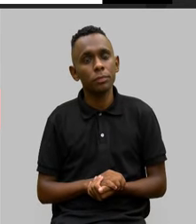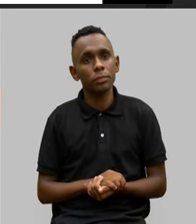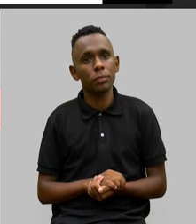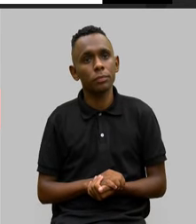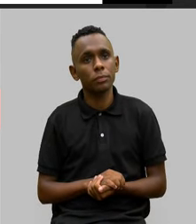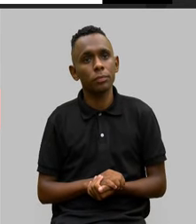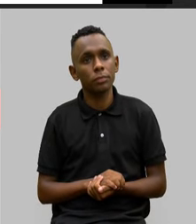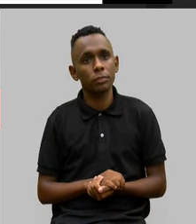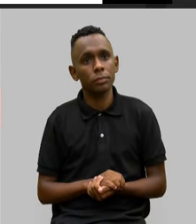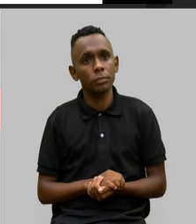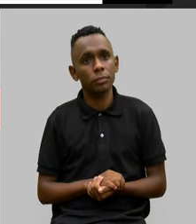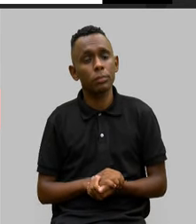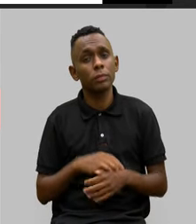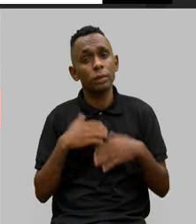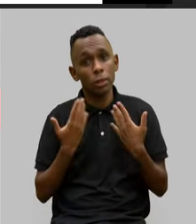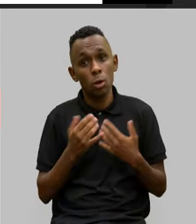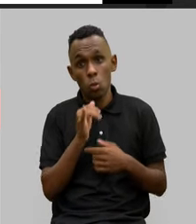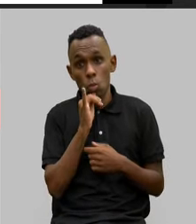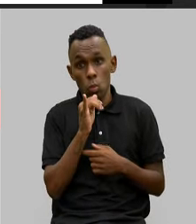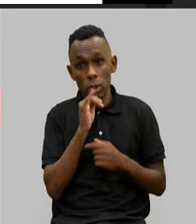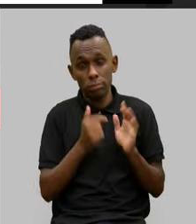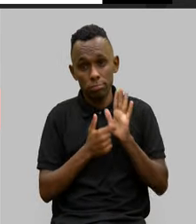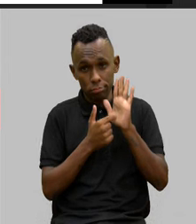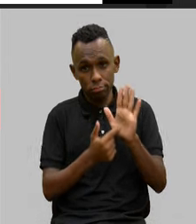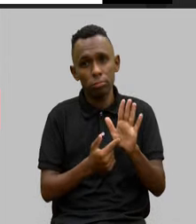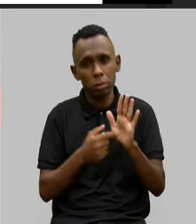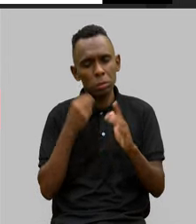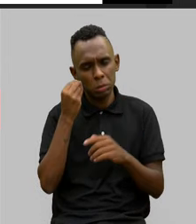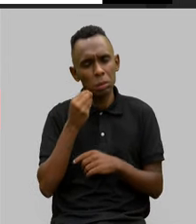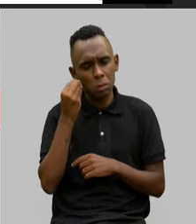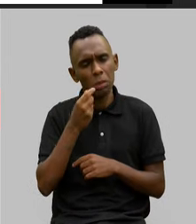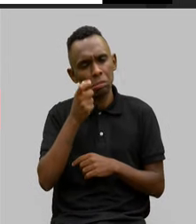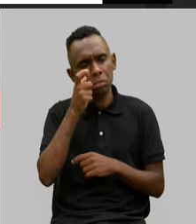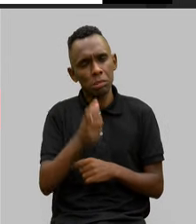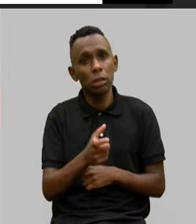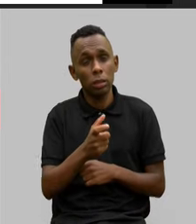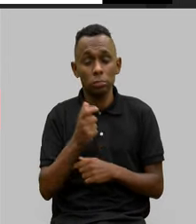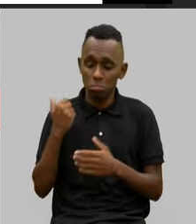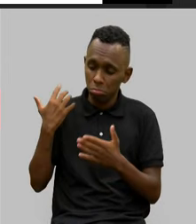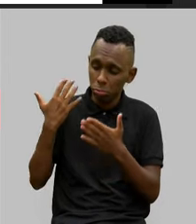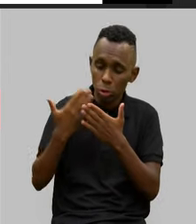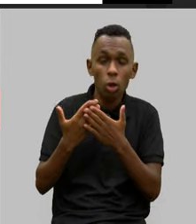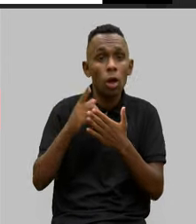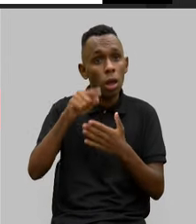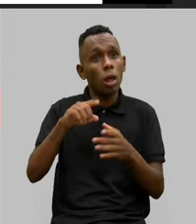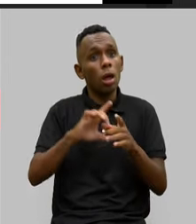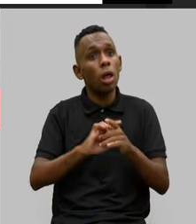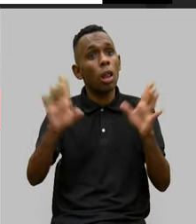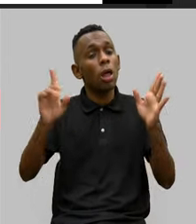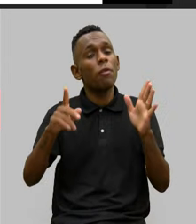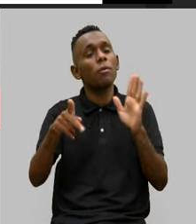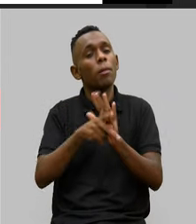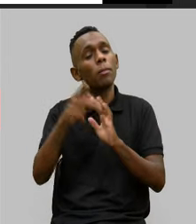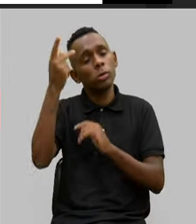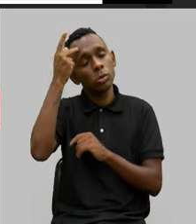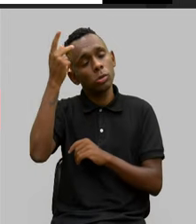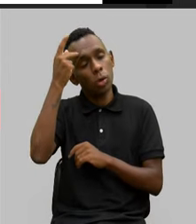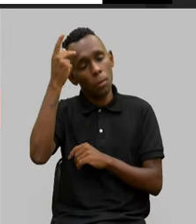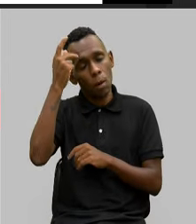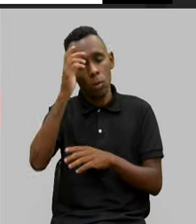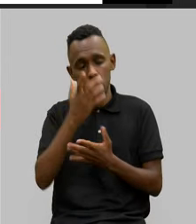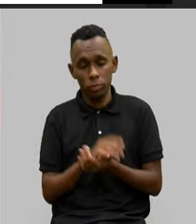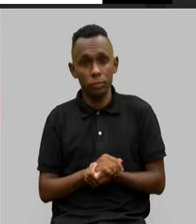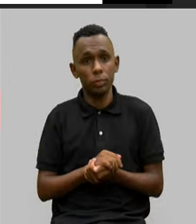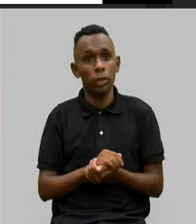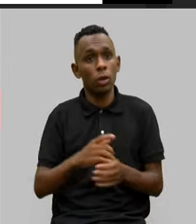eh nós temos um exemplo prático e muito interessante e recente que é a regulamentação no Estado de São Paulo pela